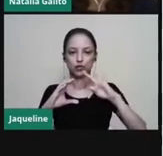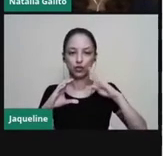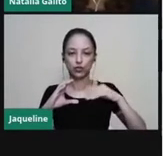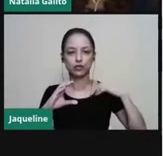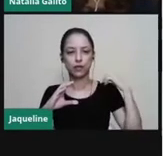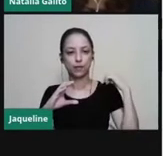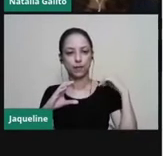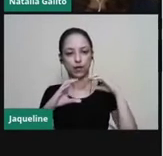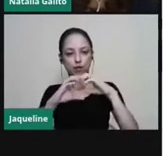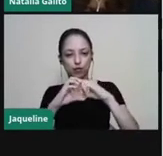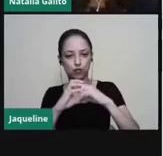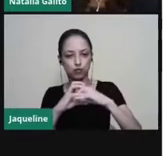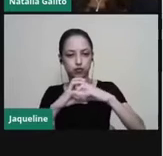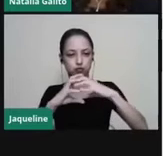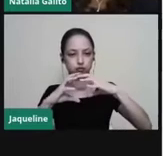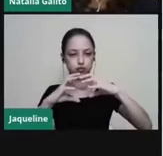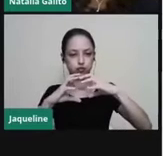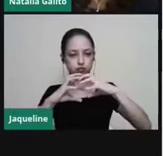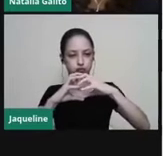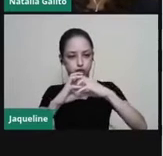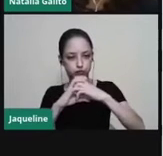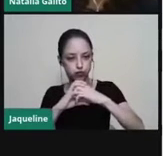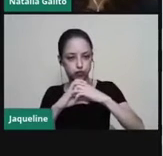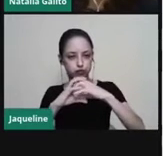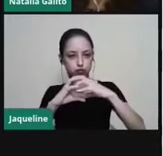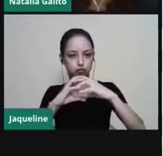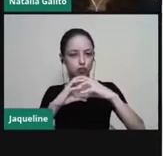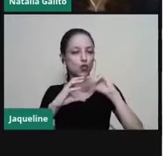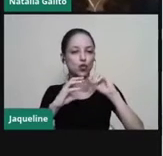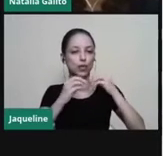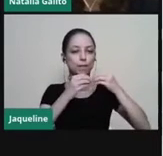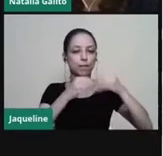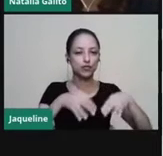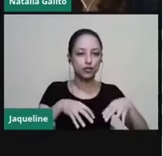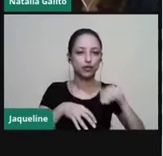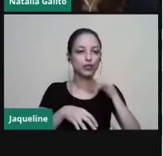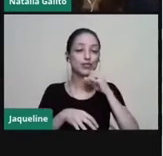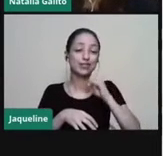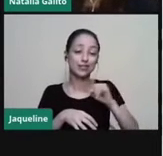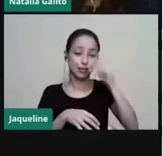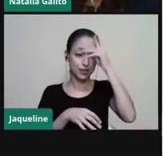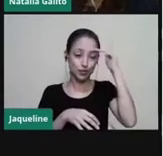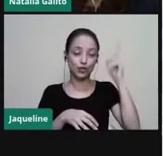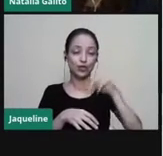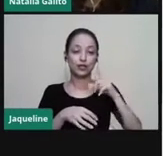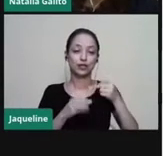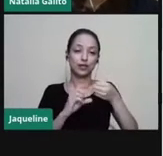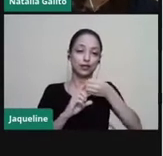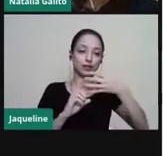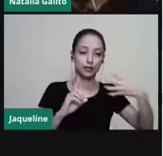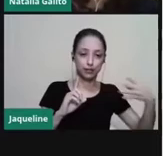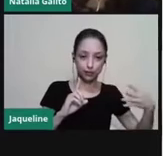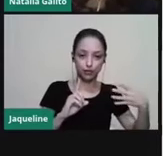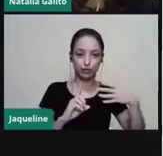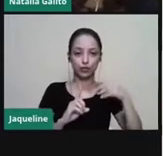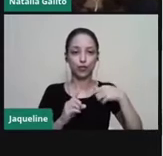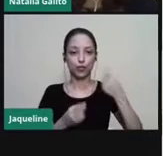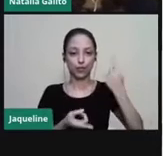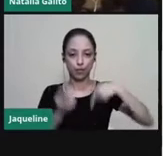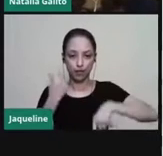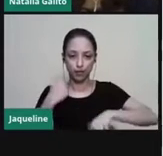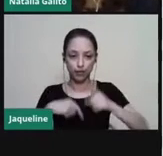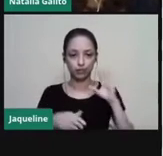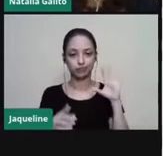de vasoconstrição, né, e prejuízo no vaso de indivíduos com síndrome metabólica, junto com a